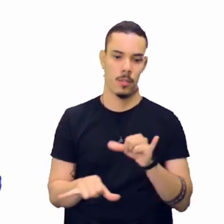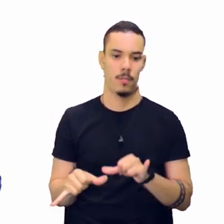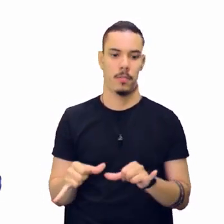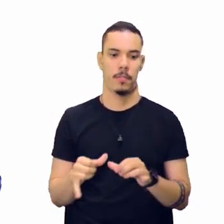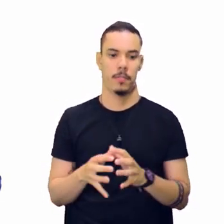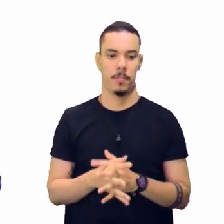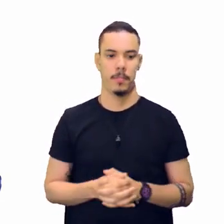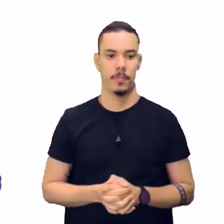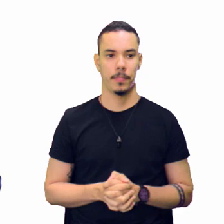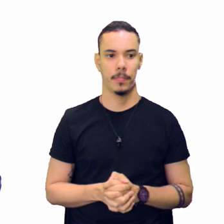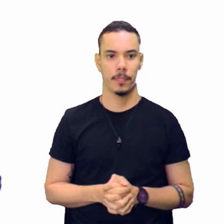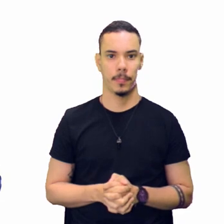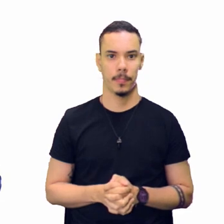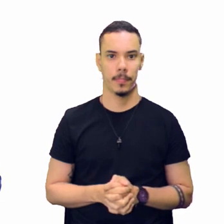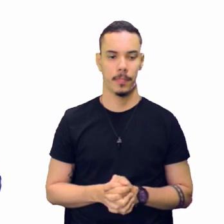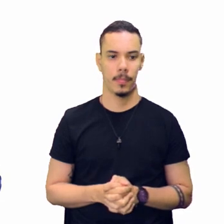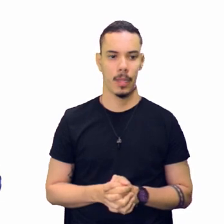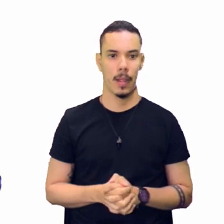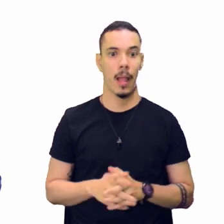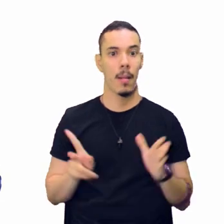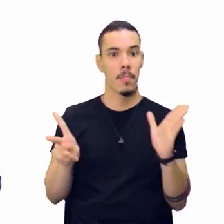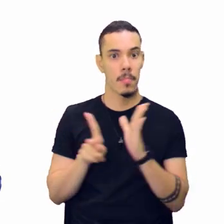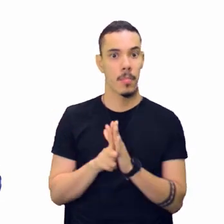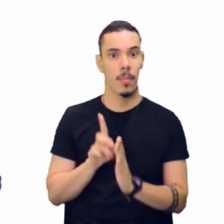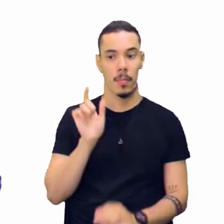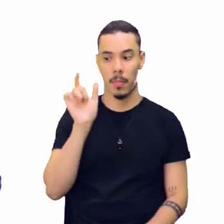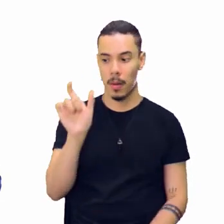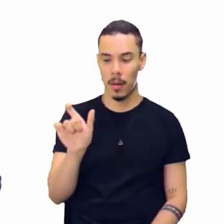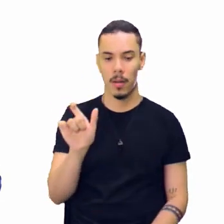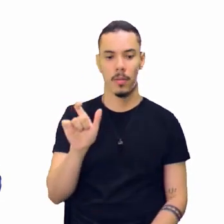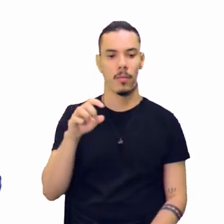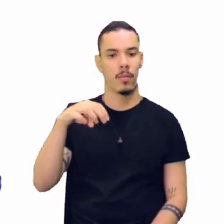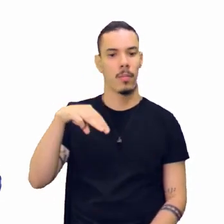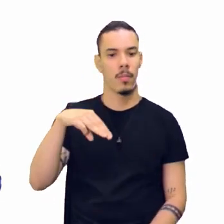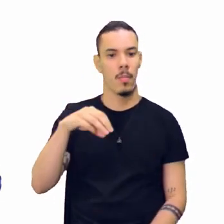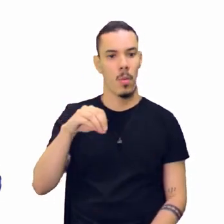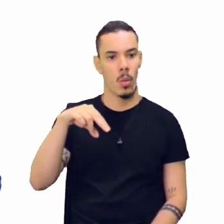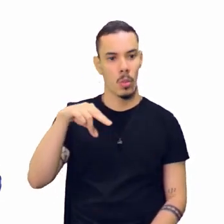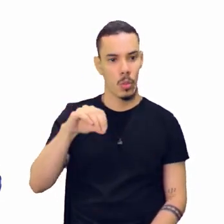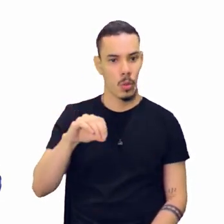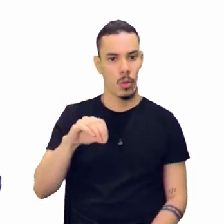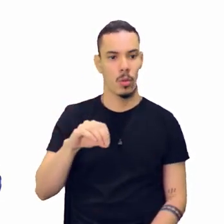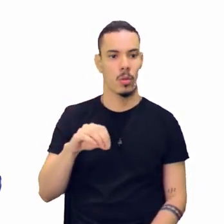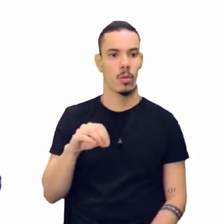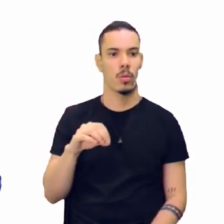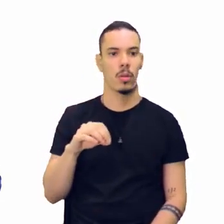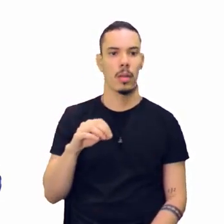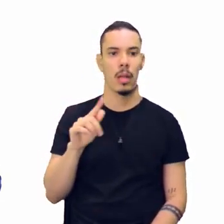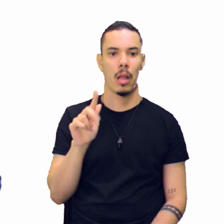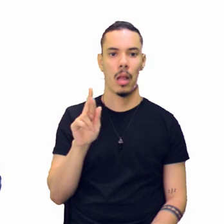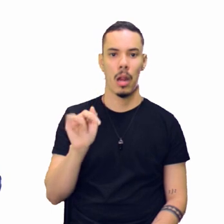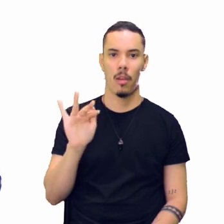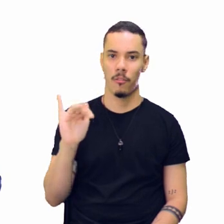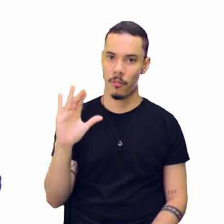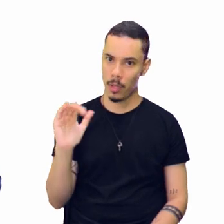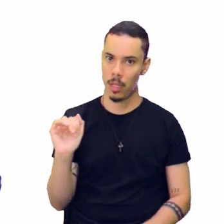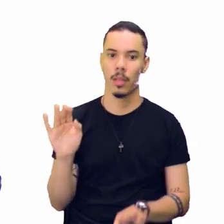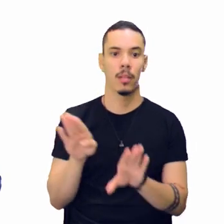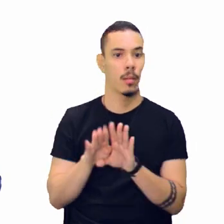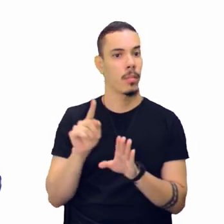olha só. Então, a própria palavra monossílabo, gráfica, oxítona são